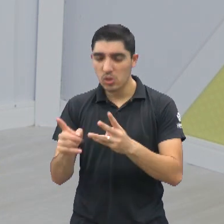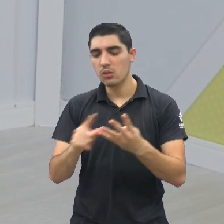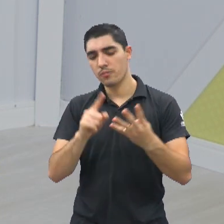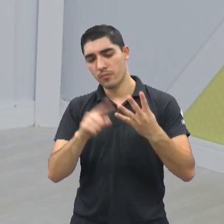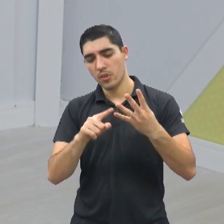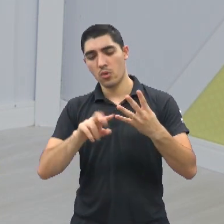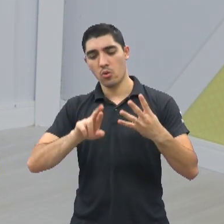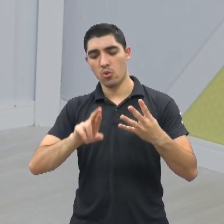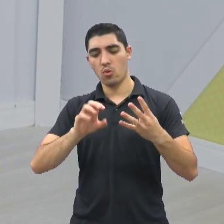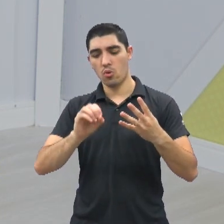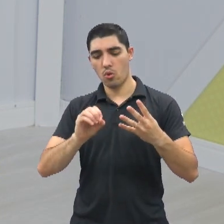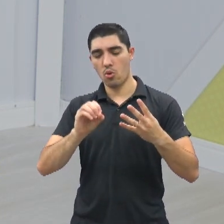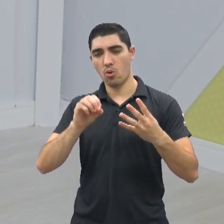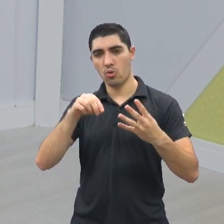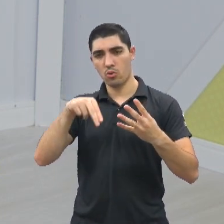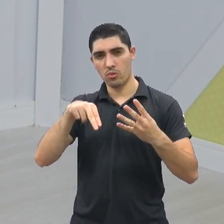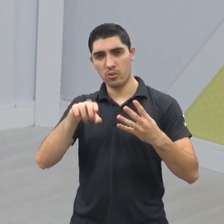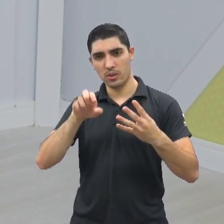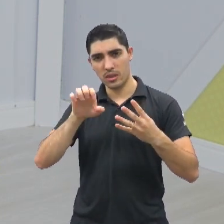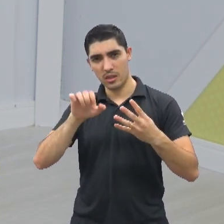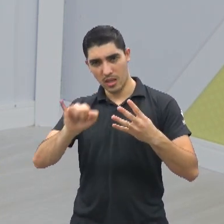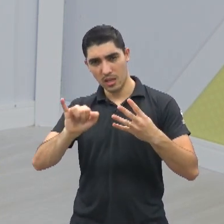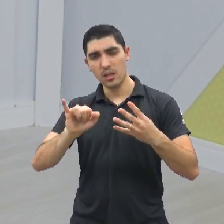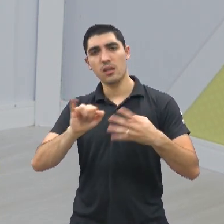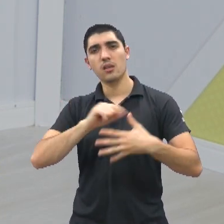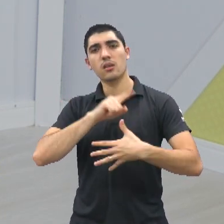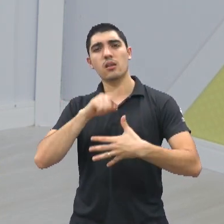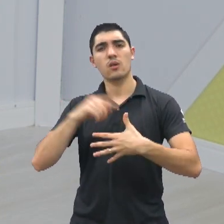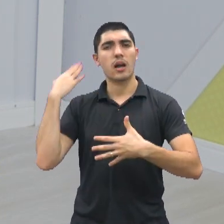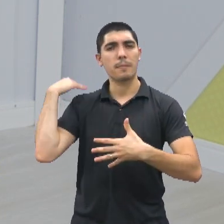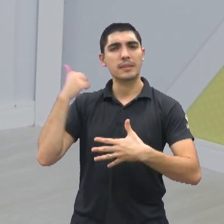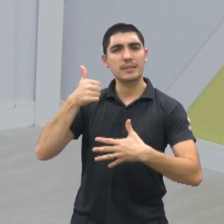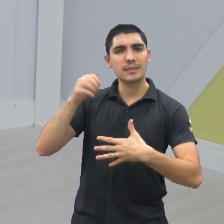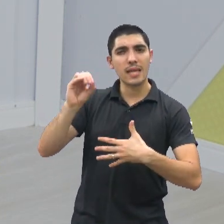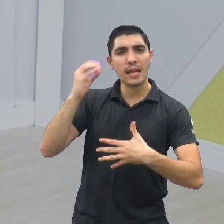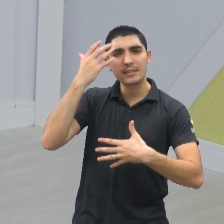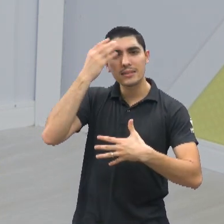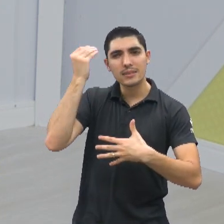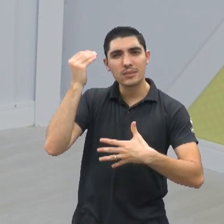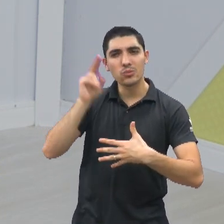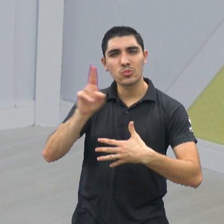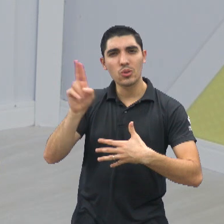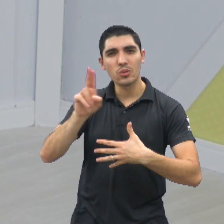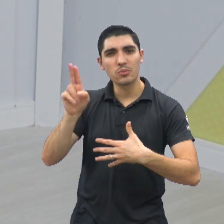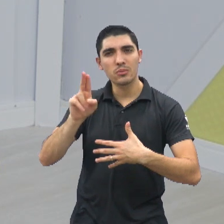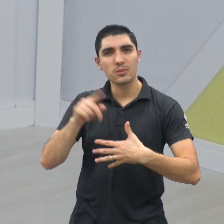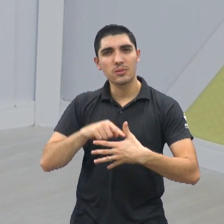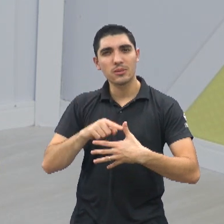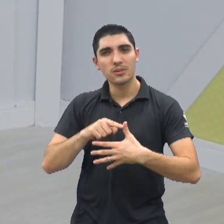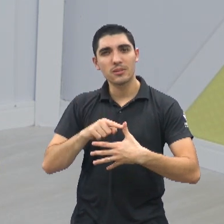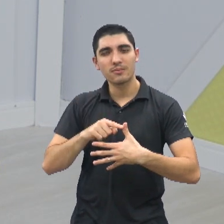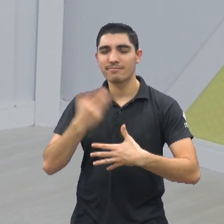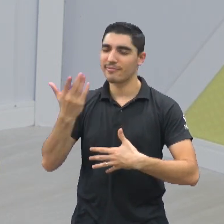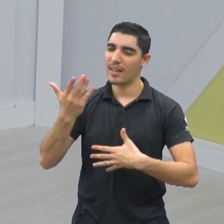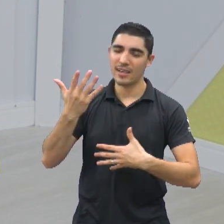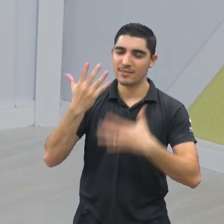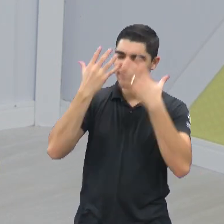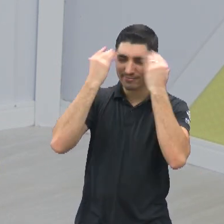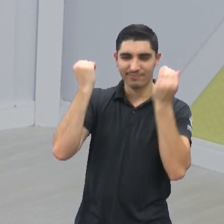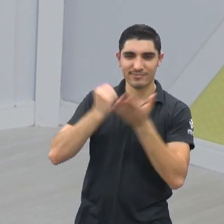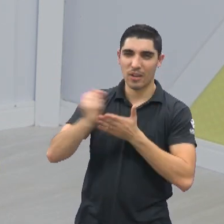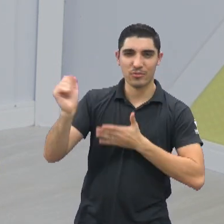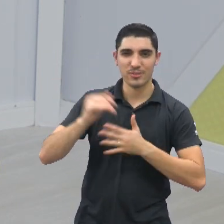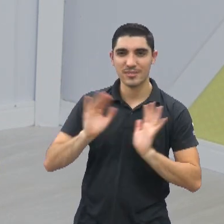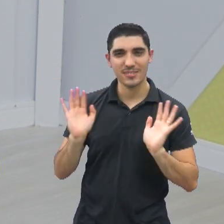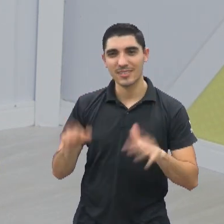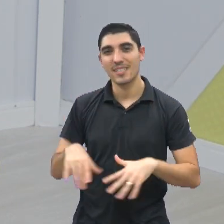Rony e também o o camisa 10 o camisa 10 que agora me fugiu o nome é Bom enfim daqui a pouco eu lembro o nome dele